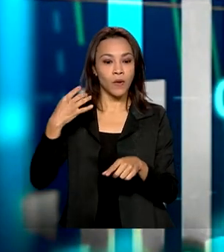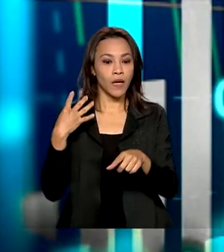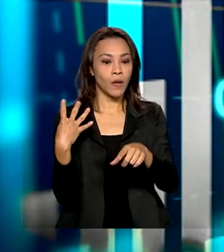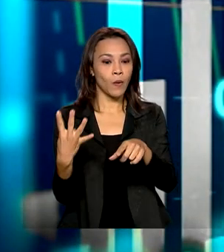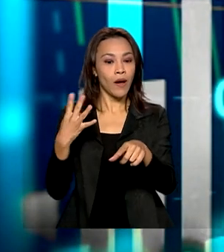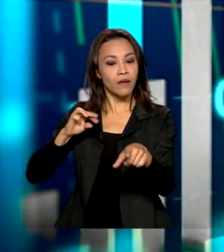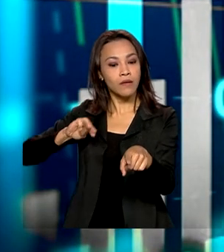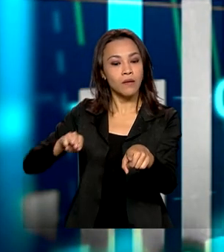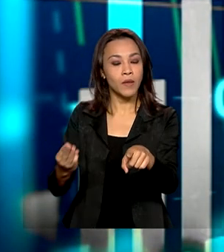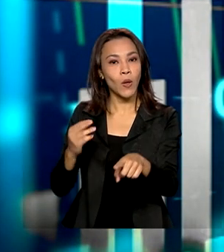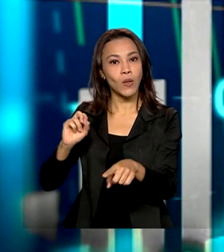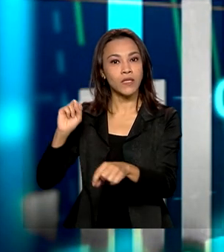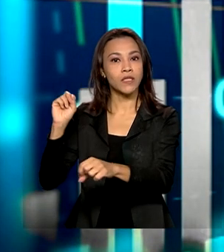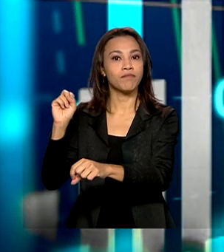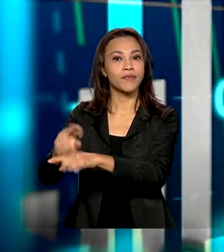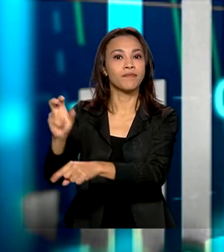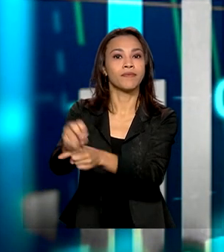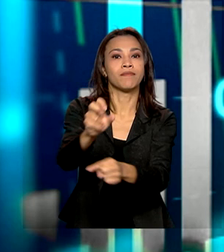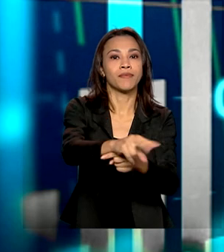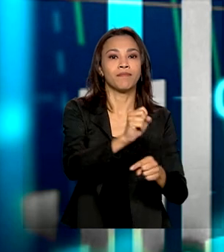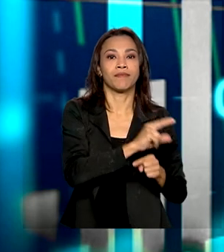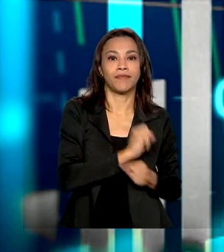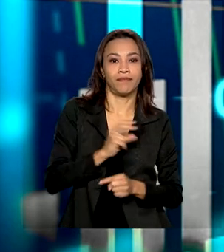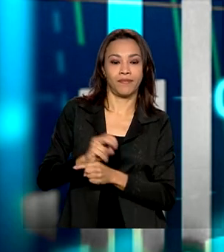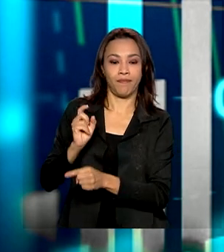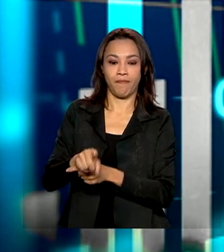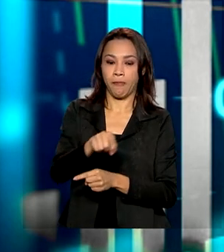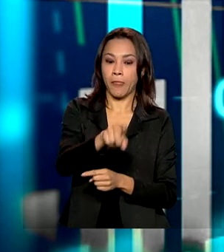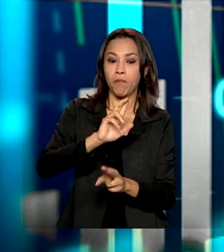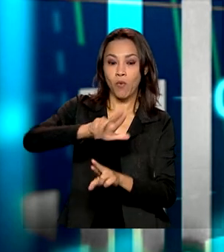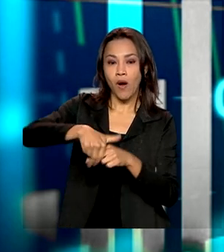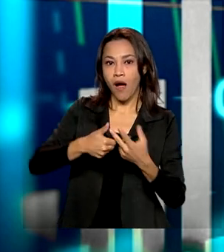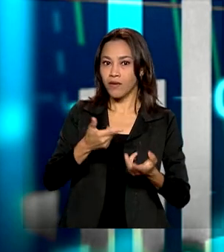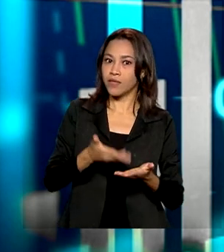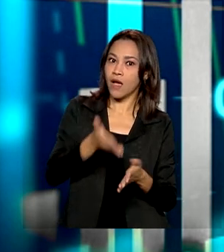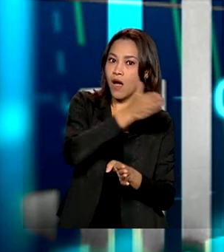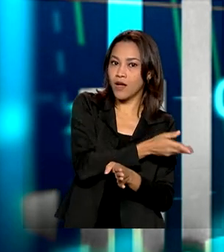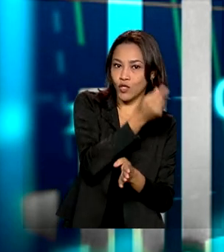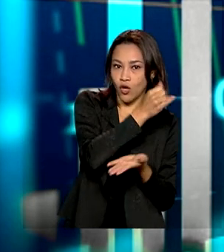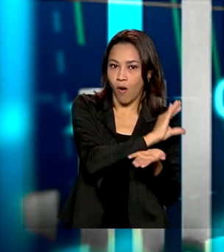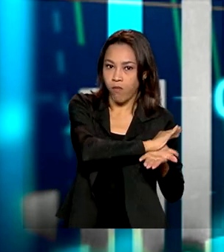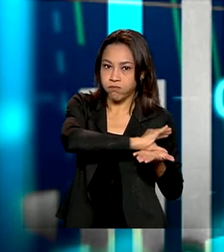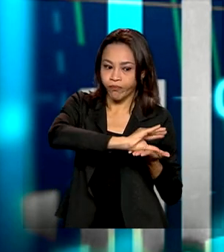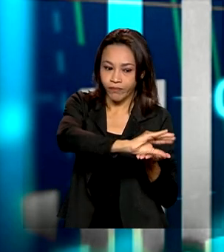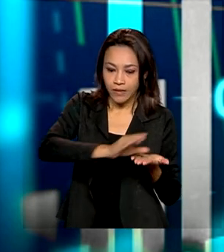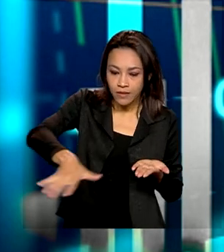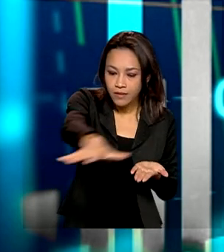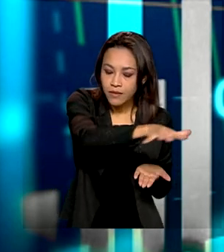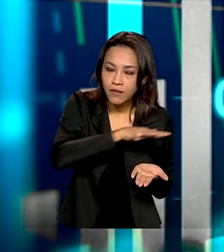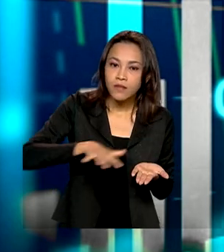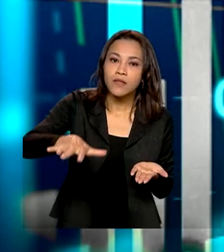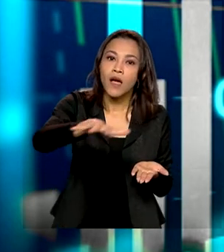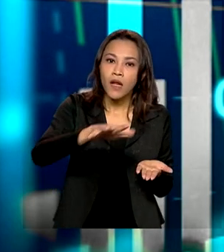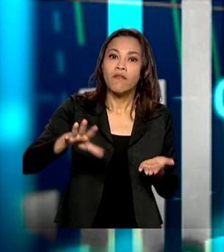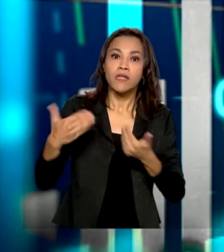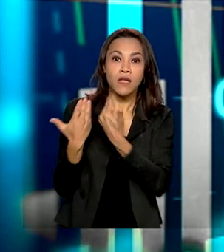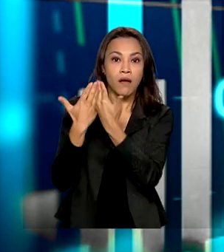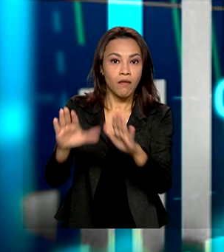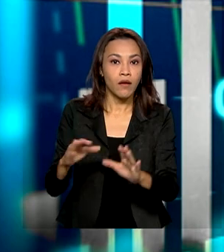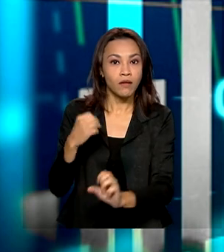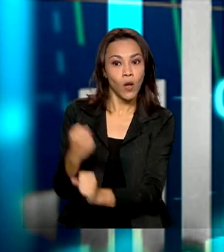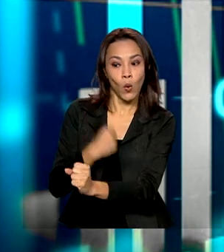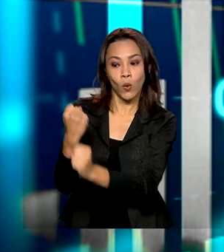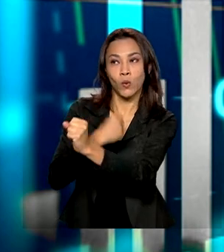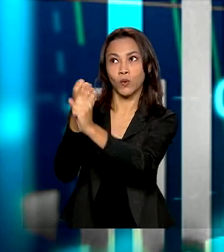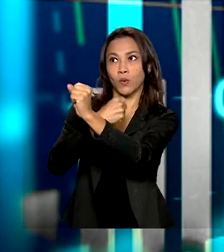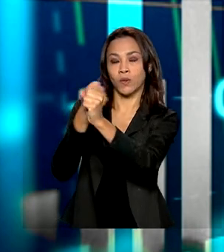de empregos de novos postos de trabalho em função desses investimentos que vão ser abertos não apenas setor de construção